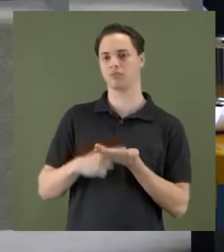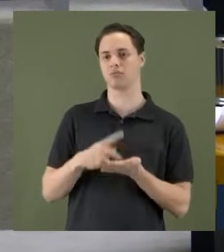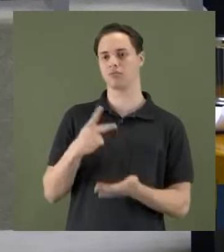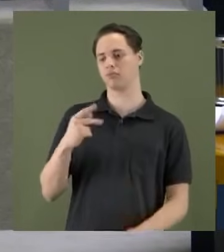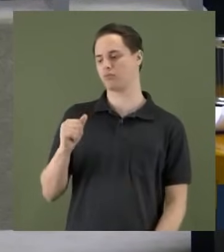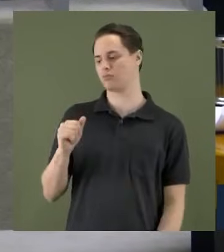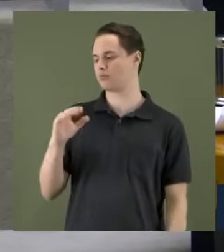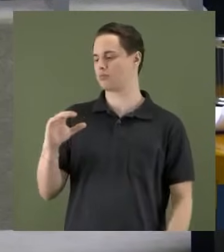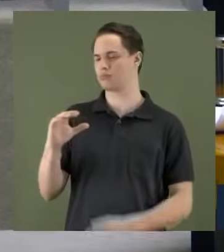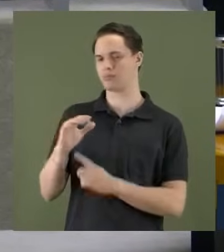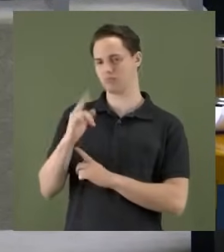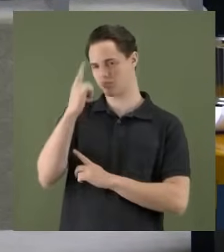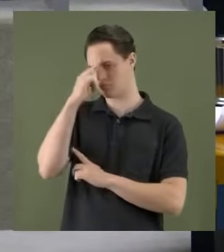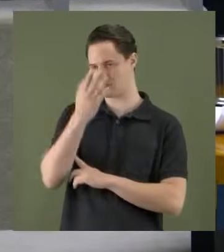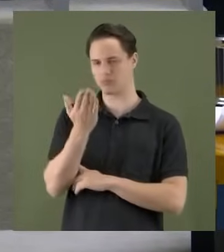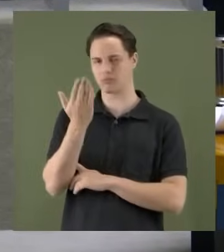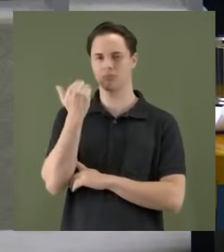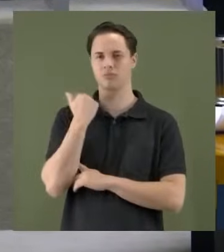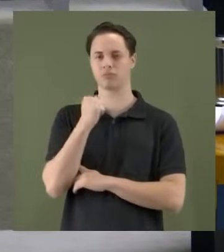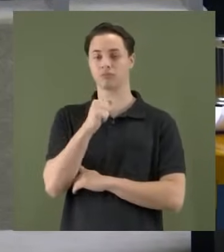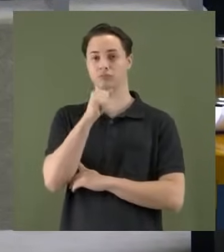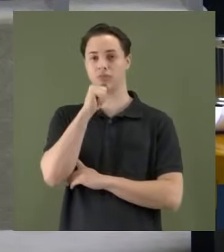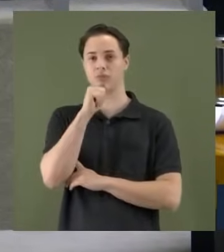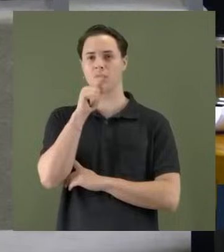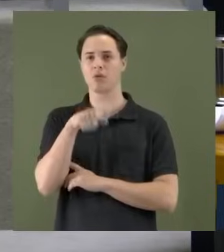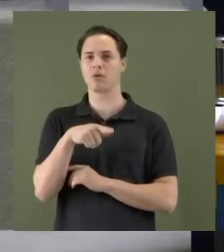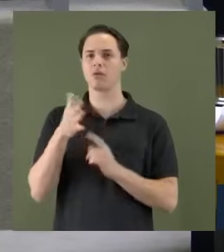velha e bolorenta, é uma demonstração